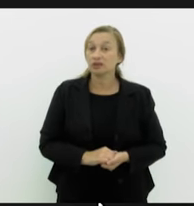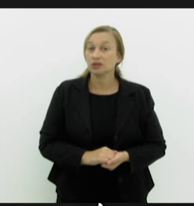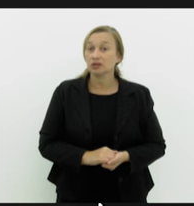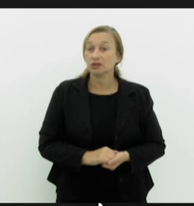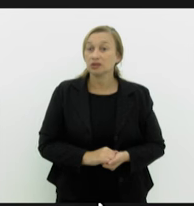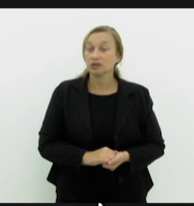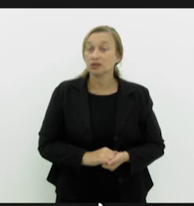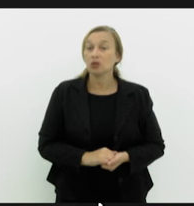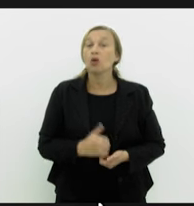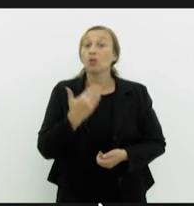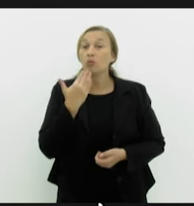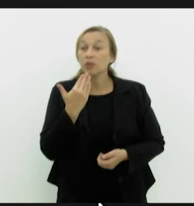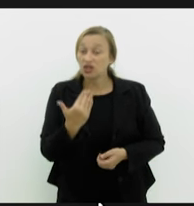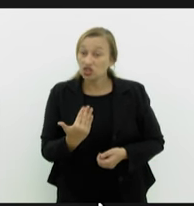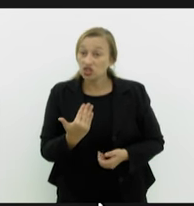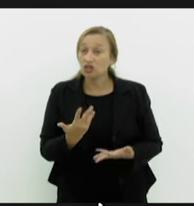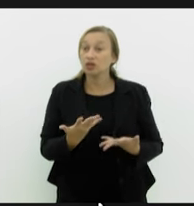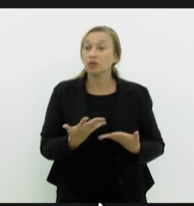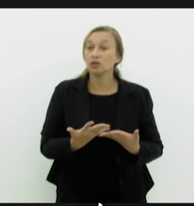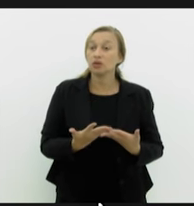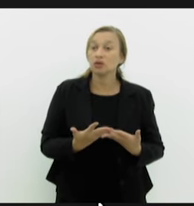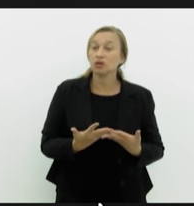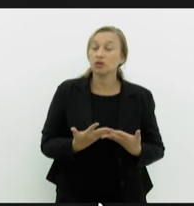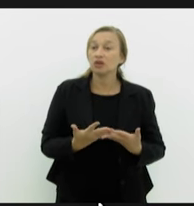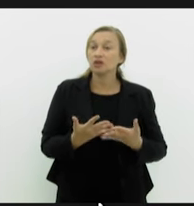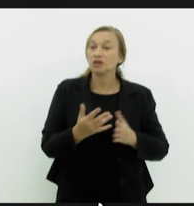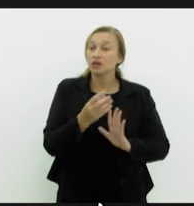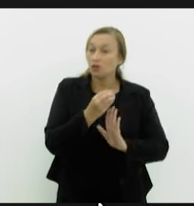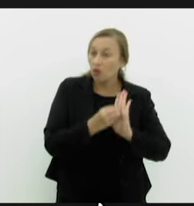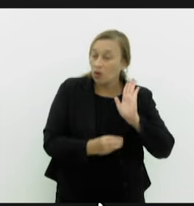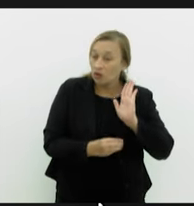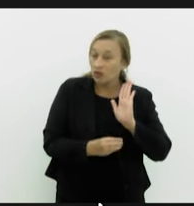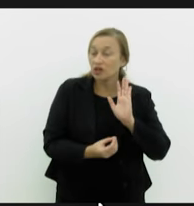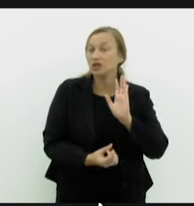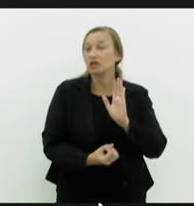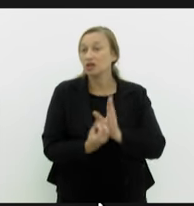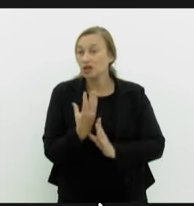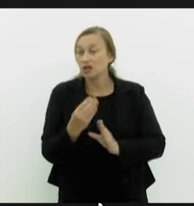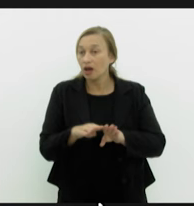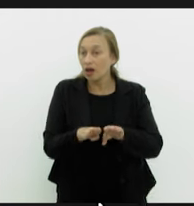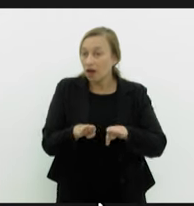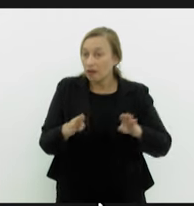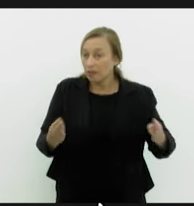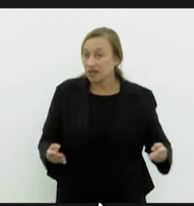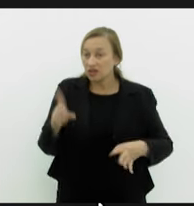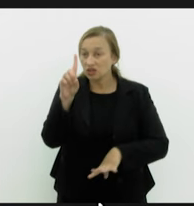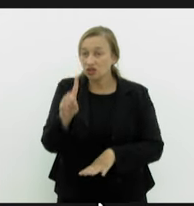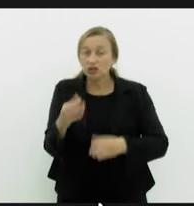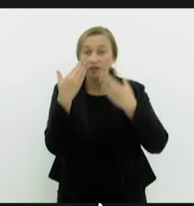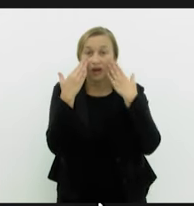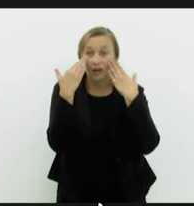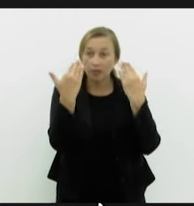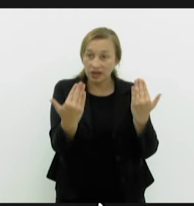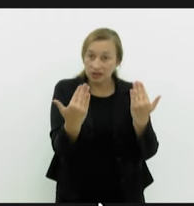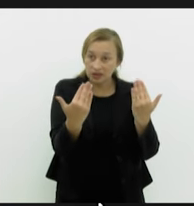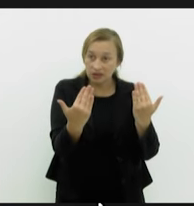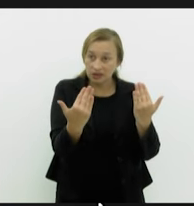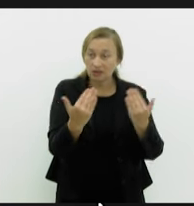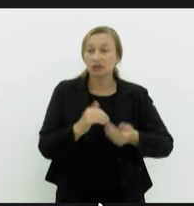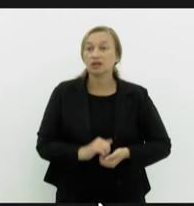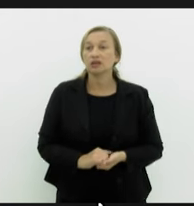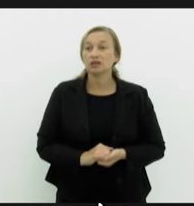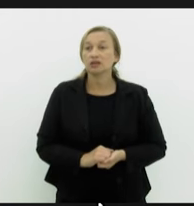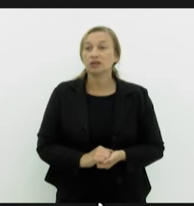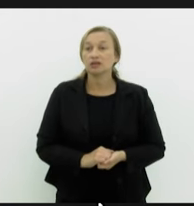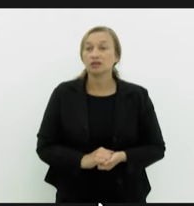uma solicitação e fazendo um ofício onde a mesa diretora vai estar apresentando ao Tribunal de Contas